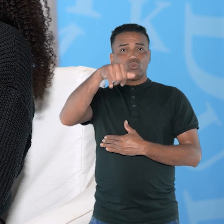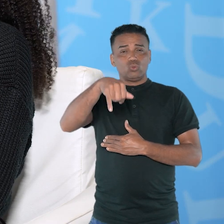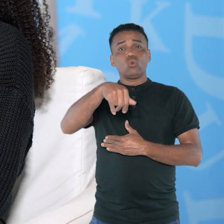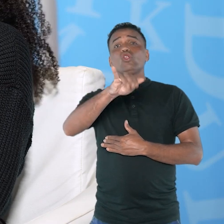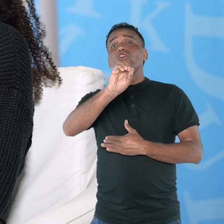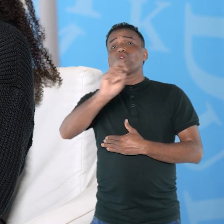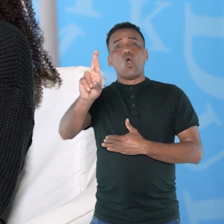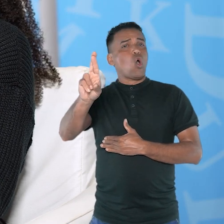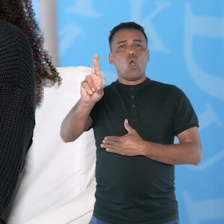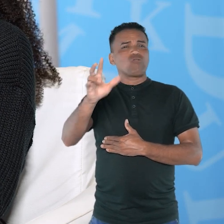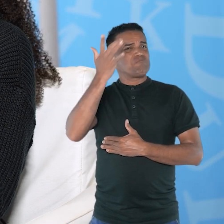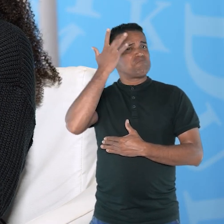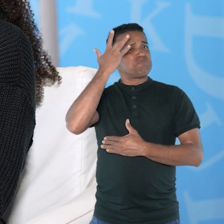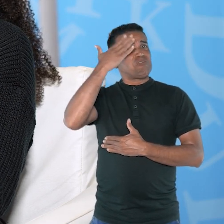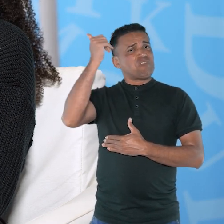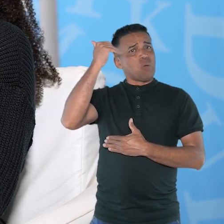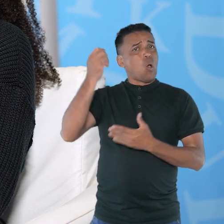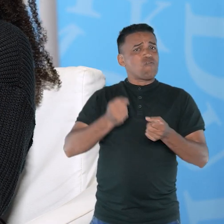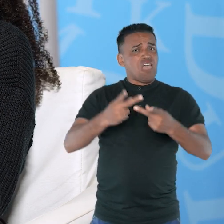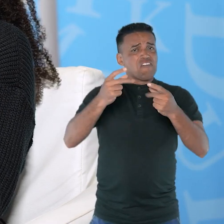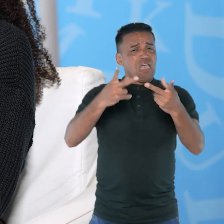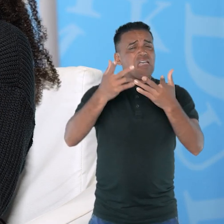uma qualidade gigante.